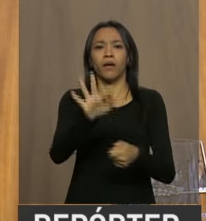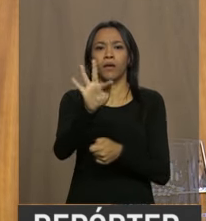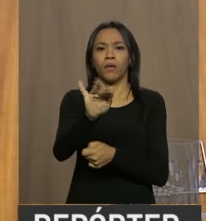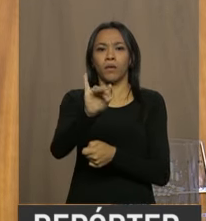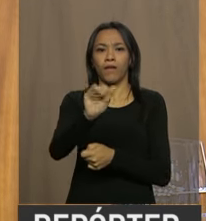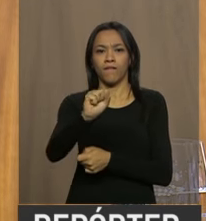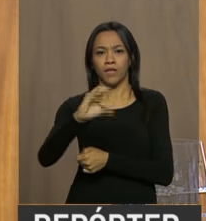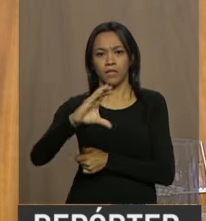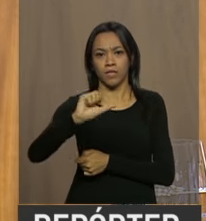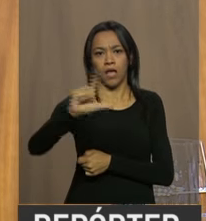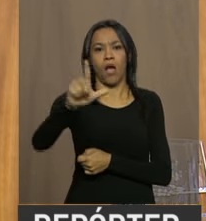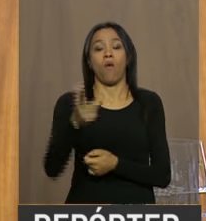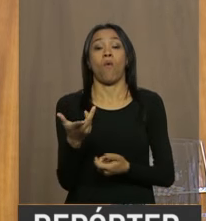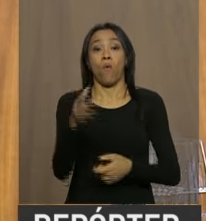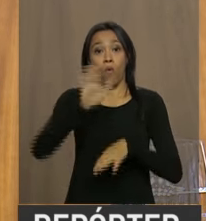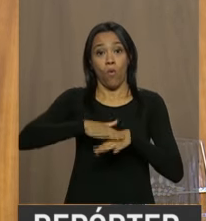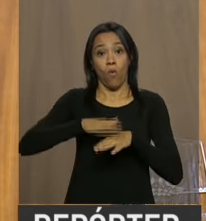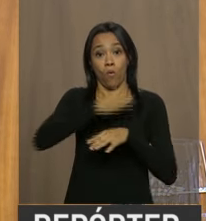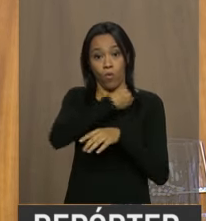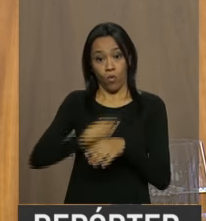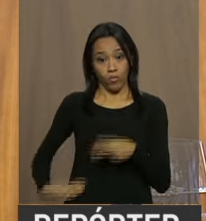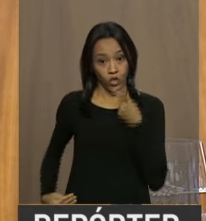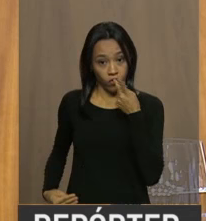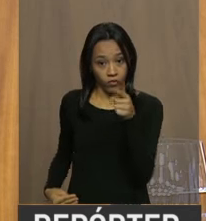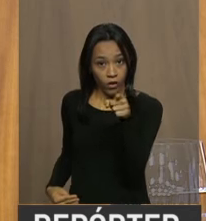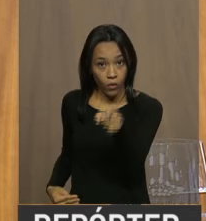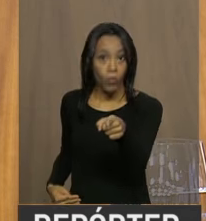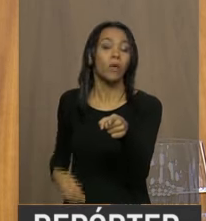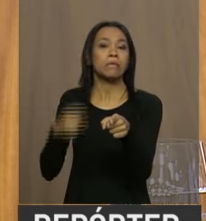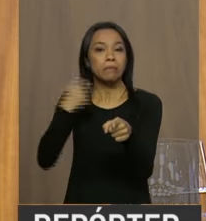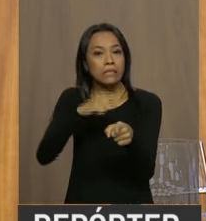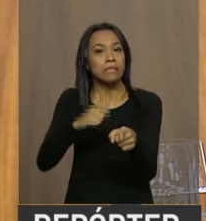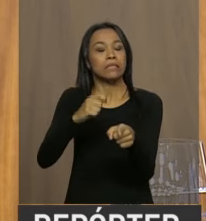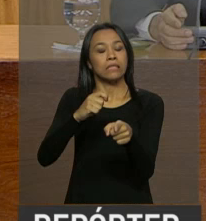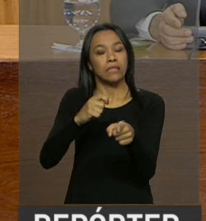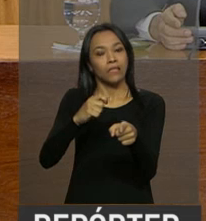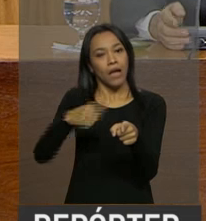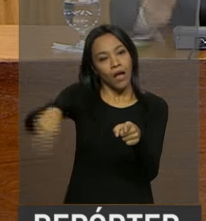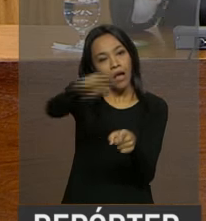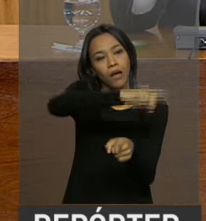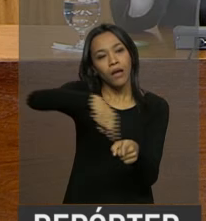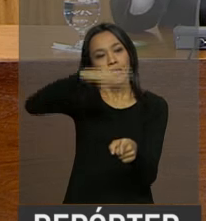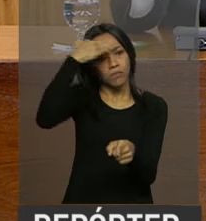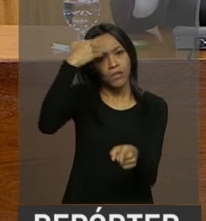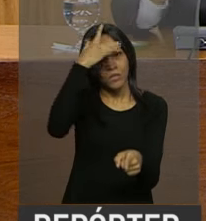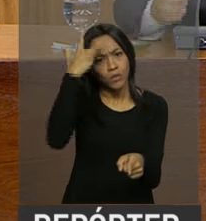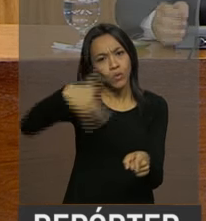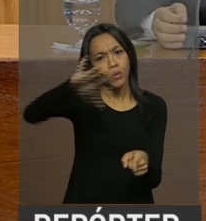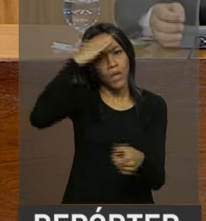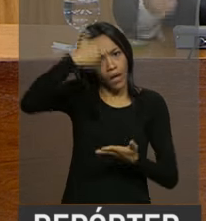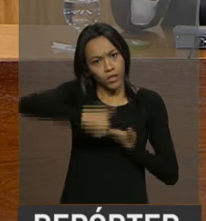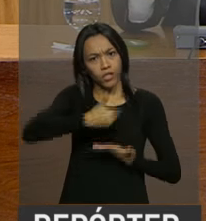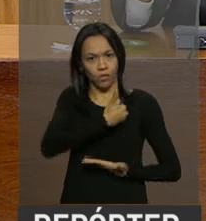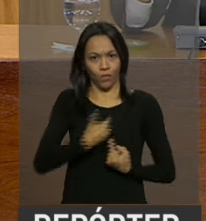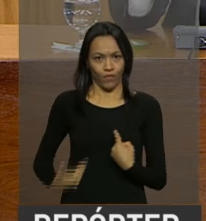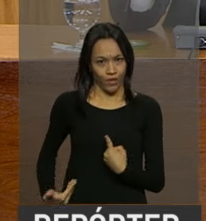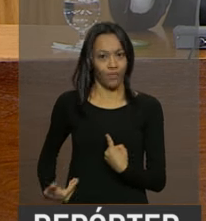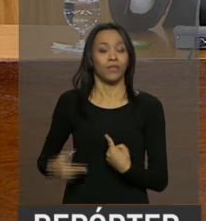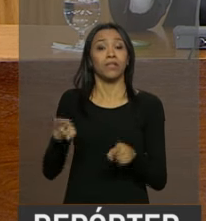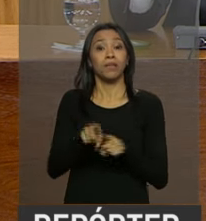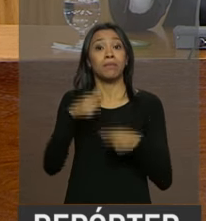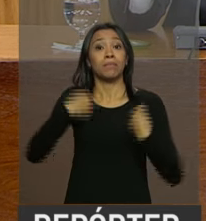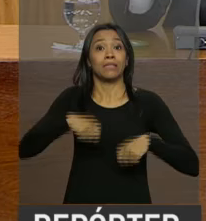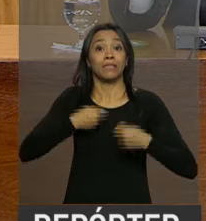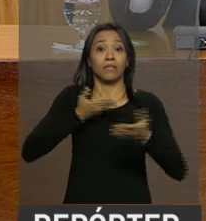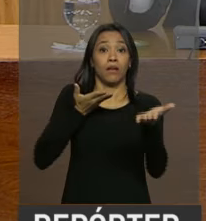Civil, Eliseu Padilha, disse que é preciso resgatar a credibilidade do governo e que há a necessidade de aprovação de